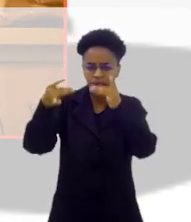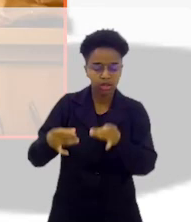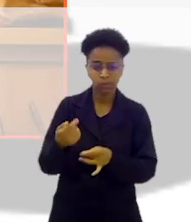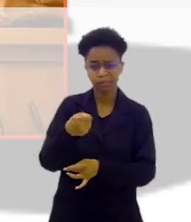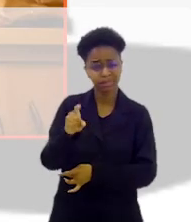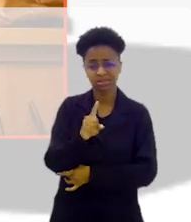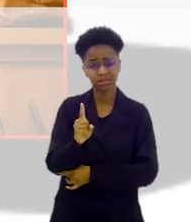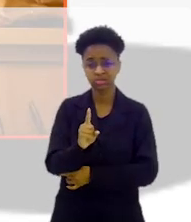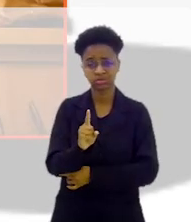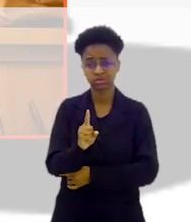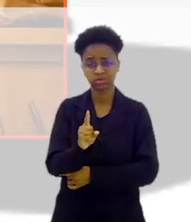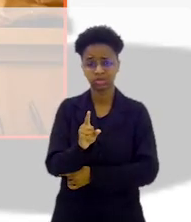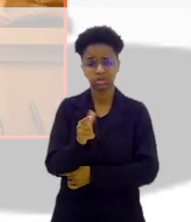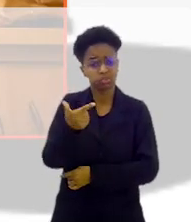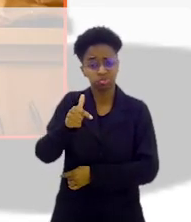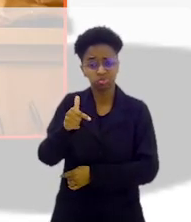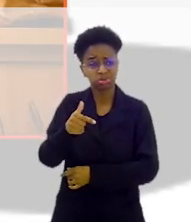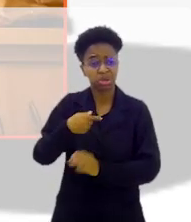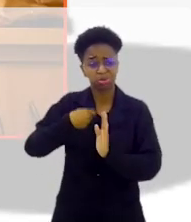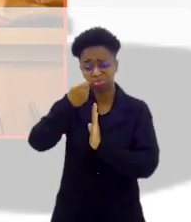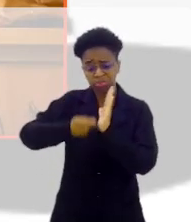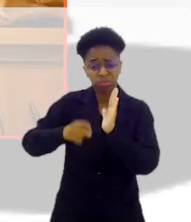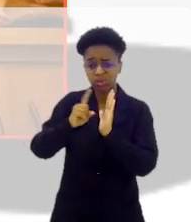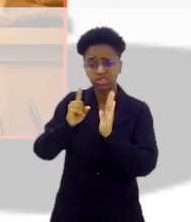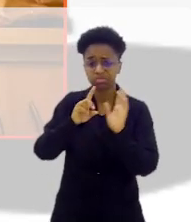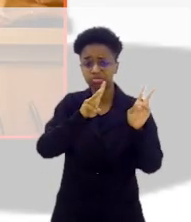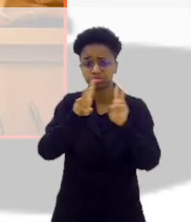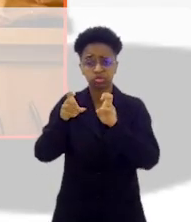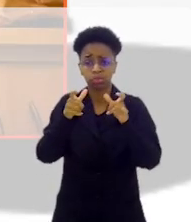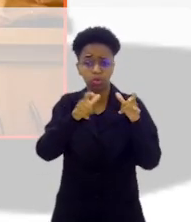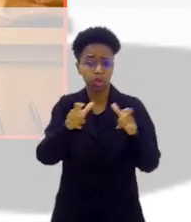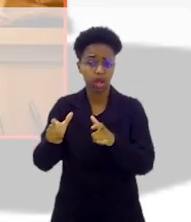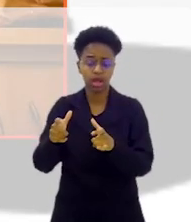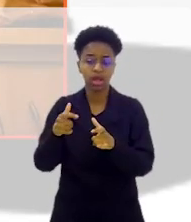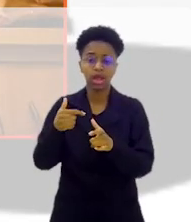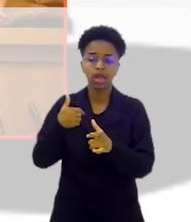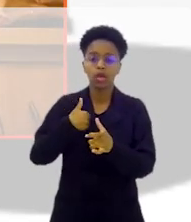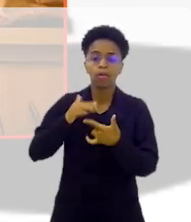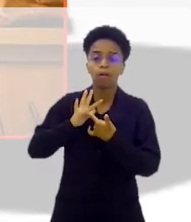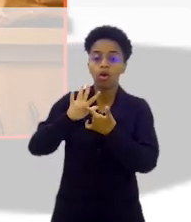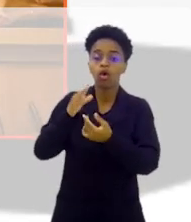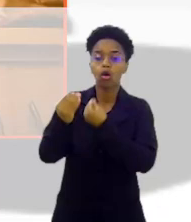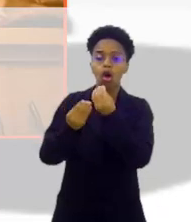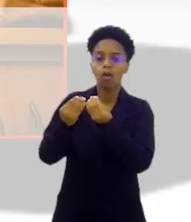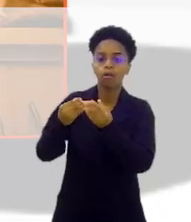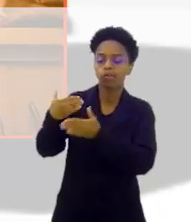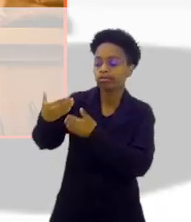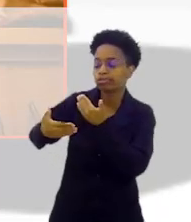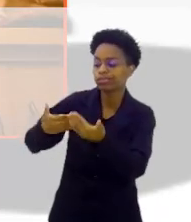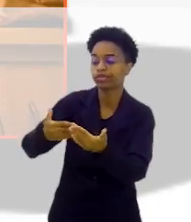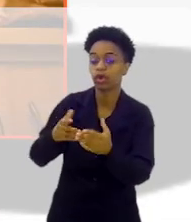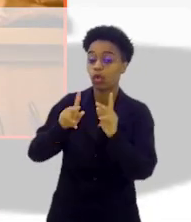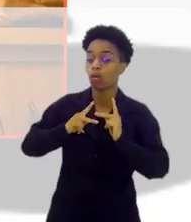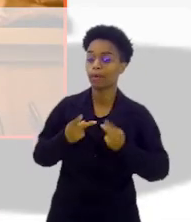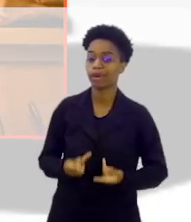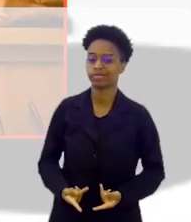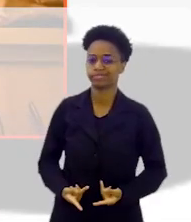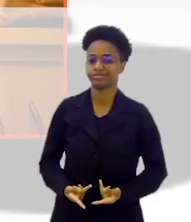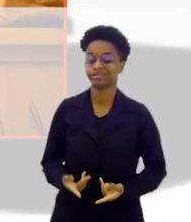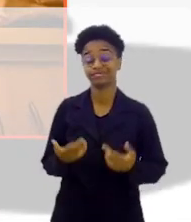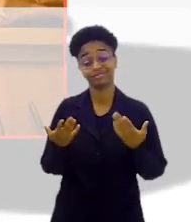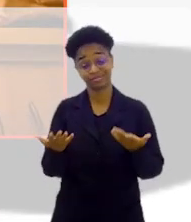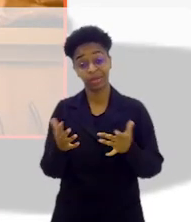um romance de 1.000 páginas. Eu não faço ambientes. Eu trabalho com o itinerário da caminhada